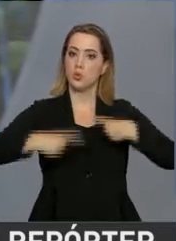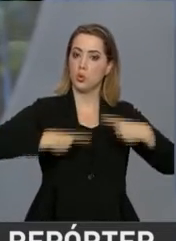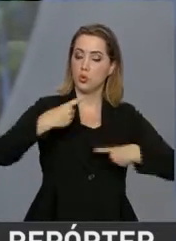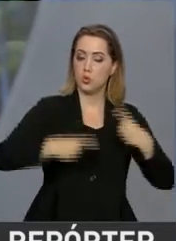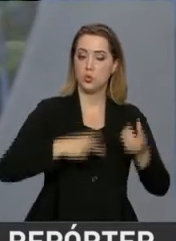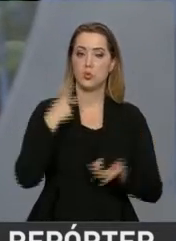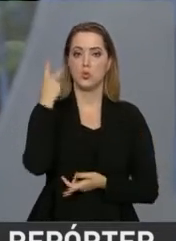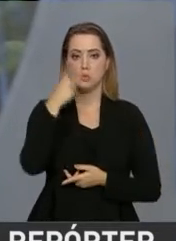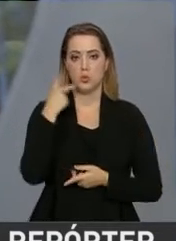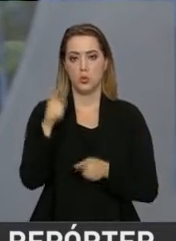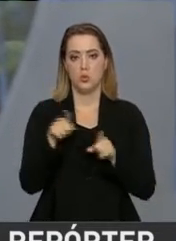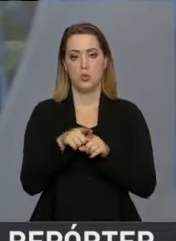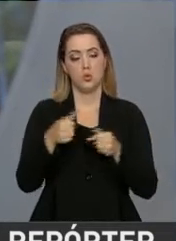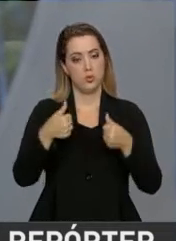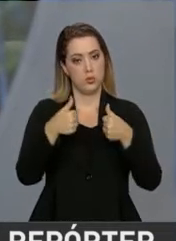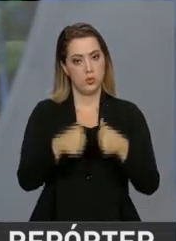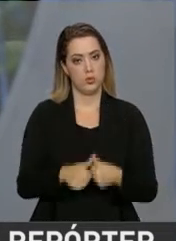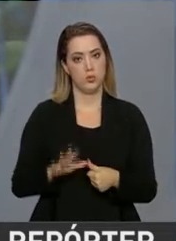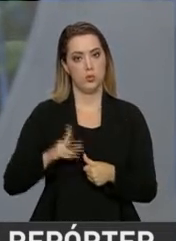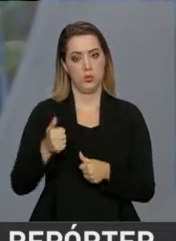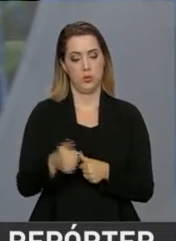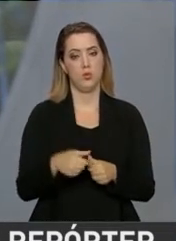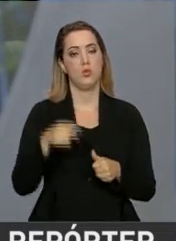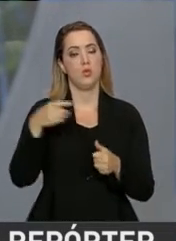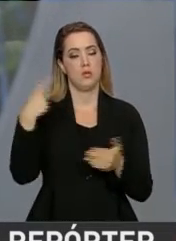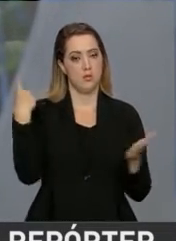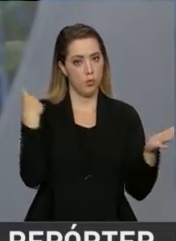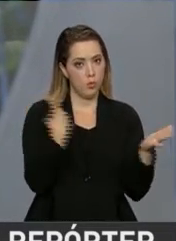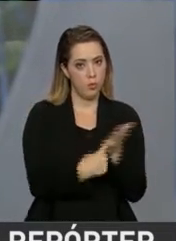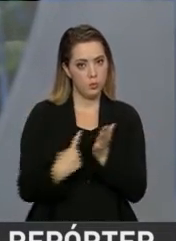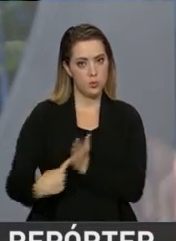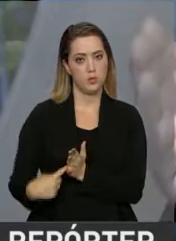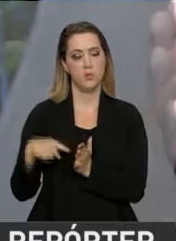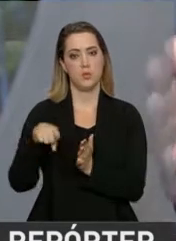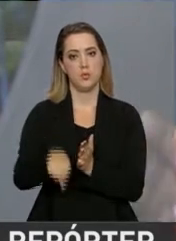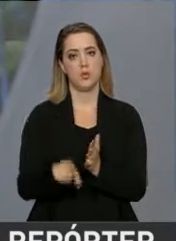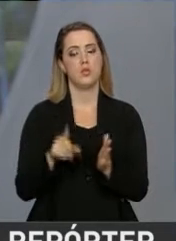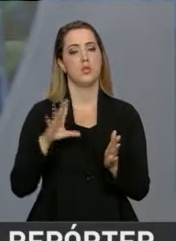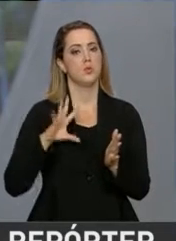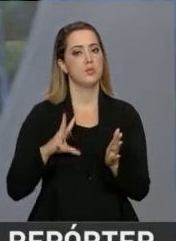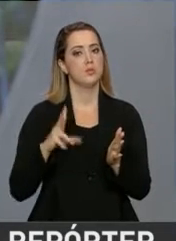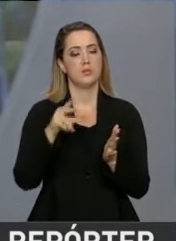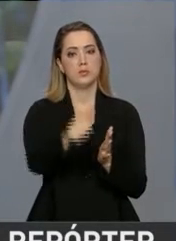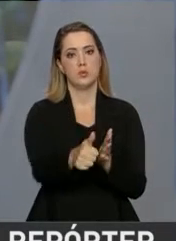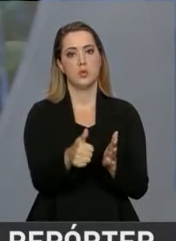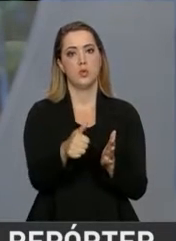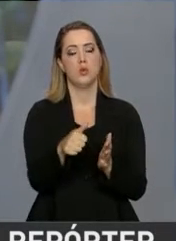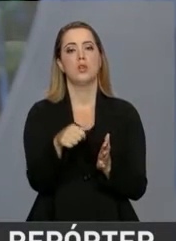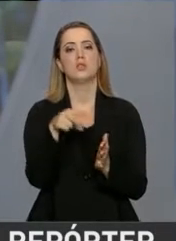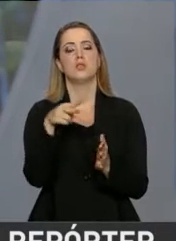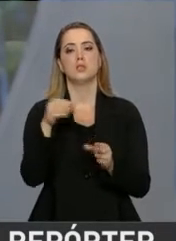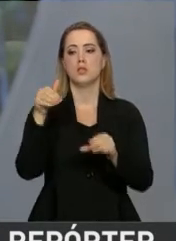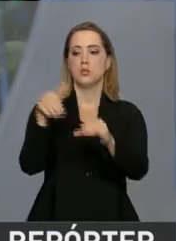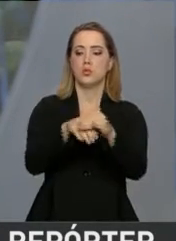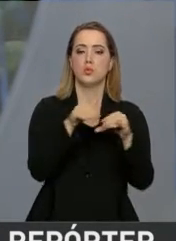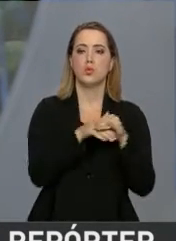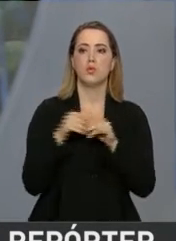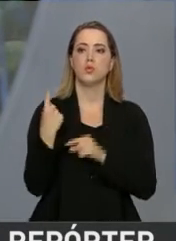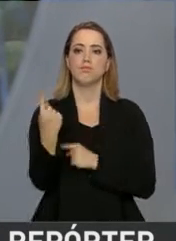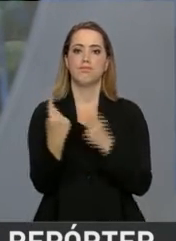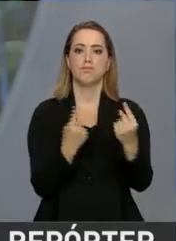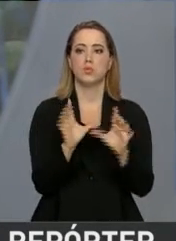comprometemos com o presidente com o fechamento de questão significa dizer com a totalidade dos votos de cada uma das bancadas